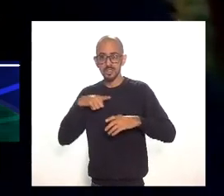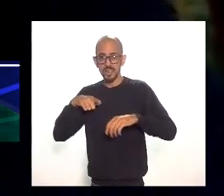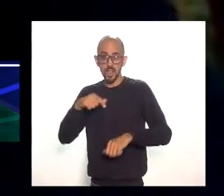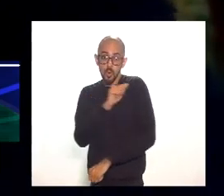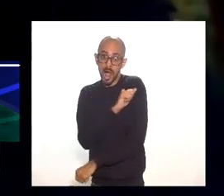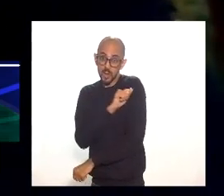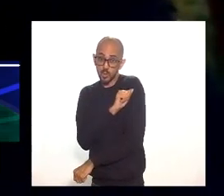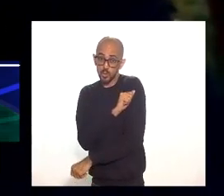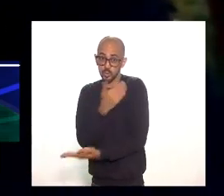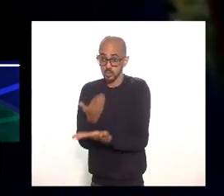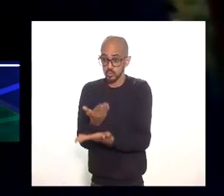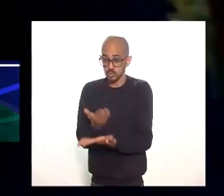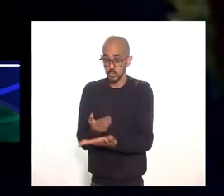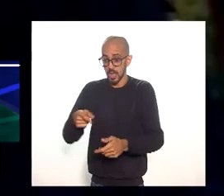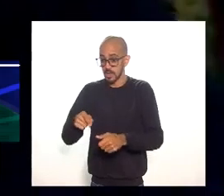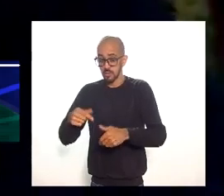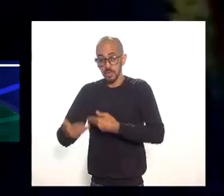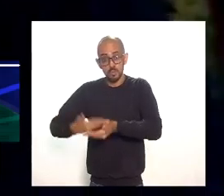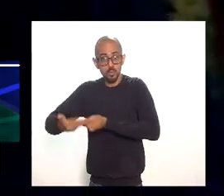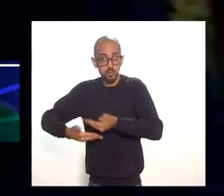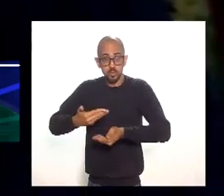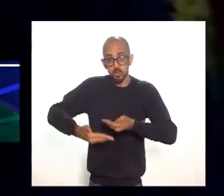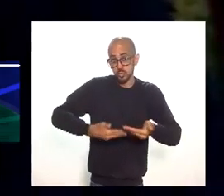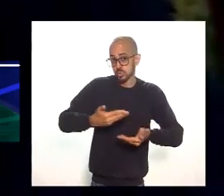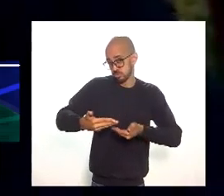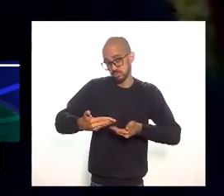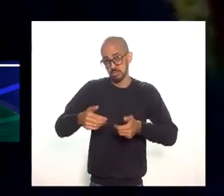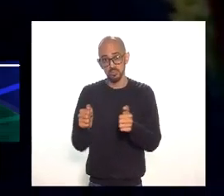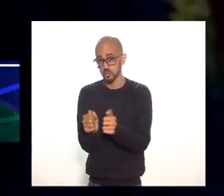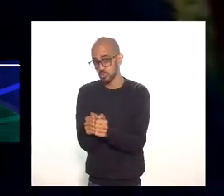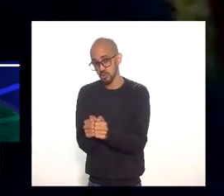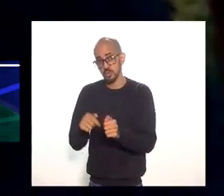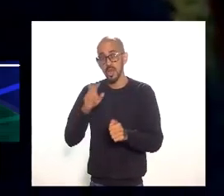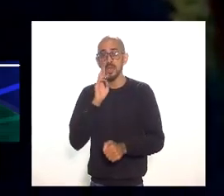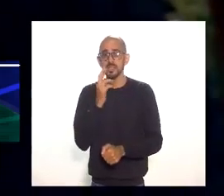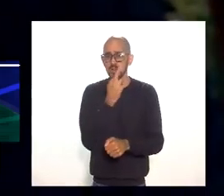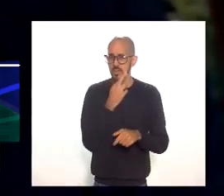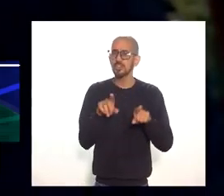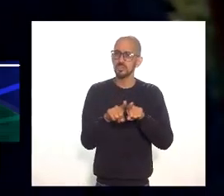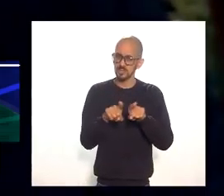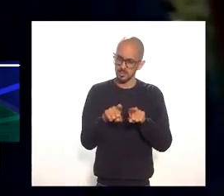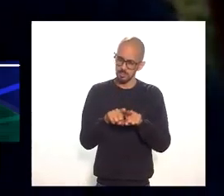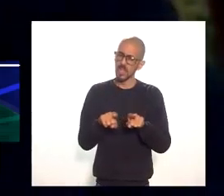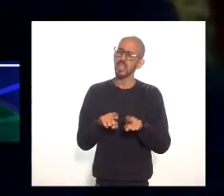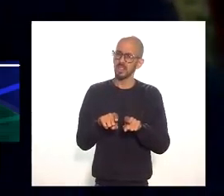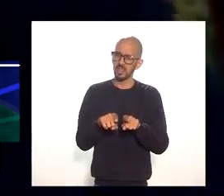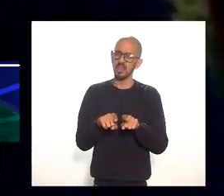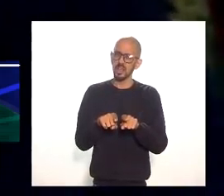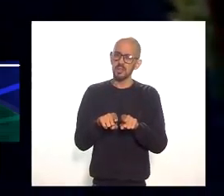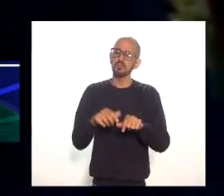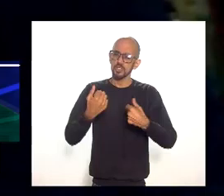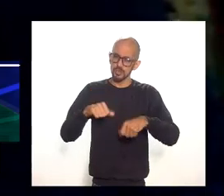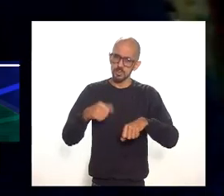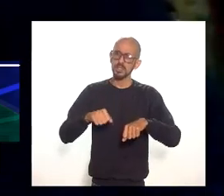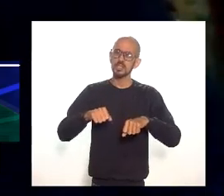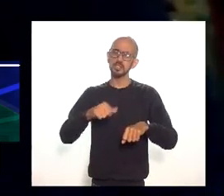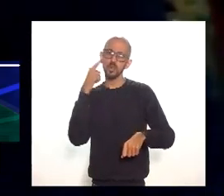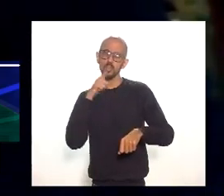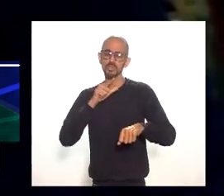que os alunos acabam, de alguma forma, convivendo, refeitório, vai por aí fora. Né? A gente precisa garantir